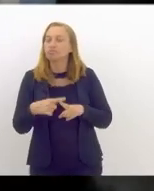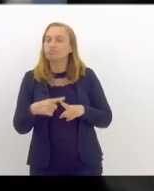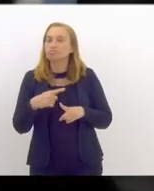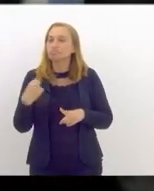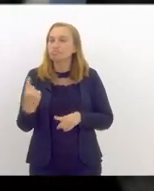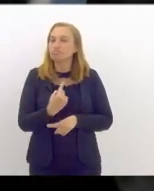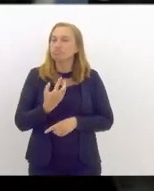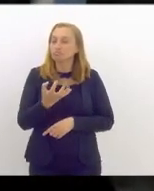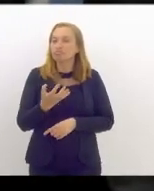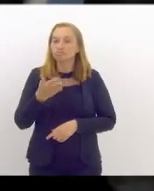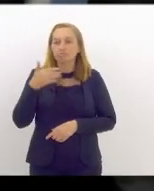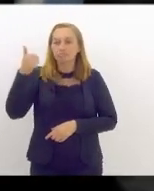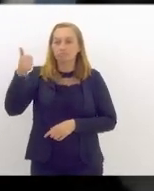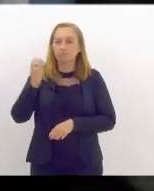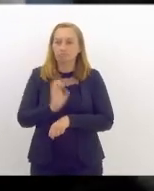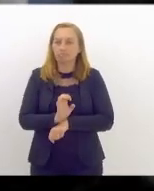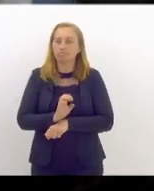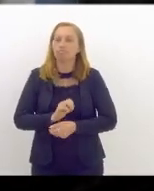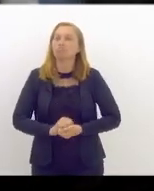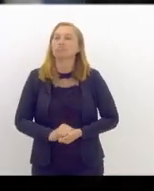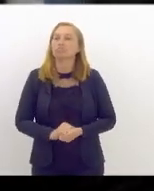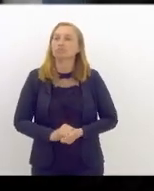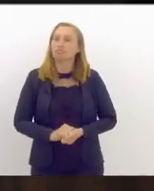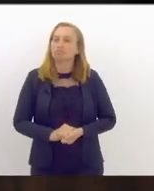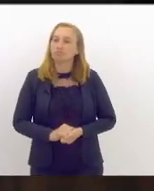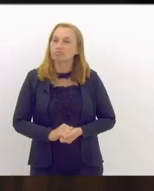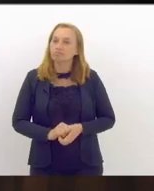nós aqui queremos o melhor do nosso Estado